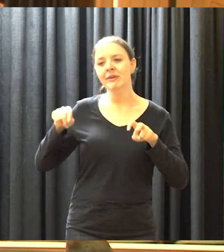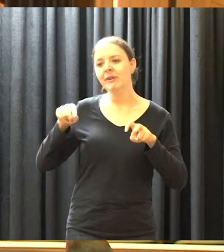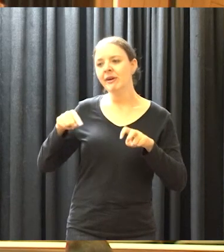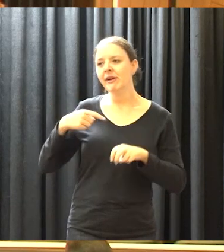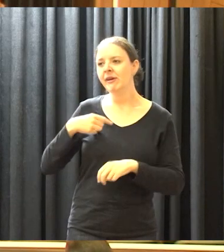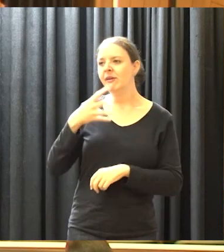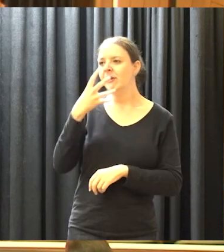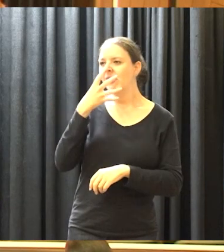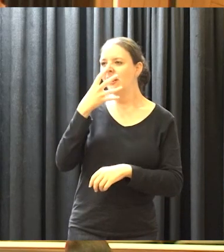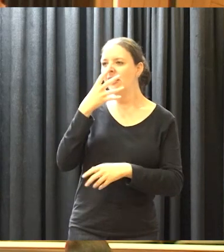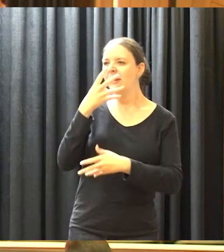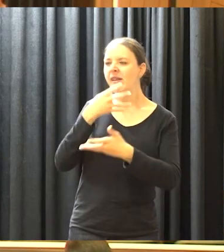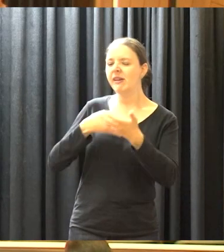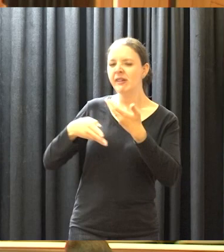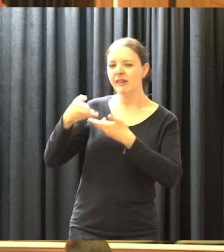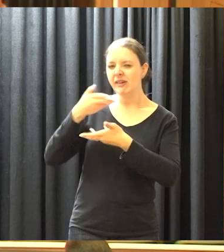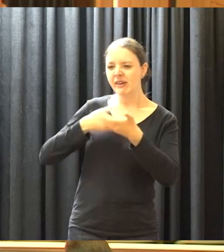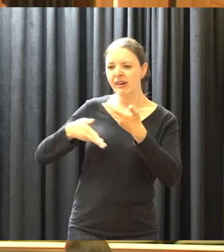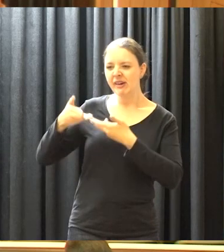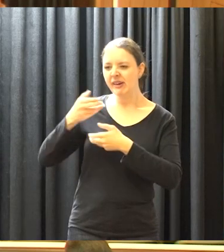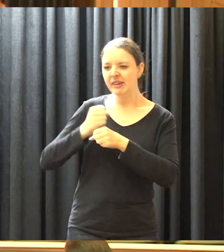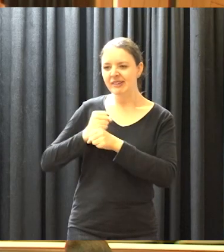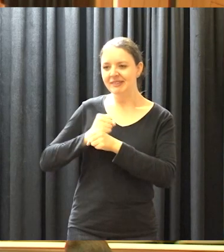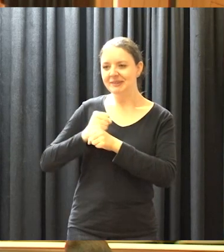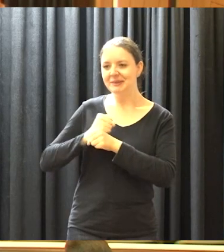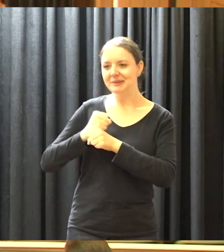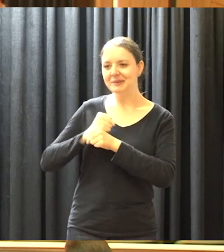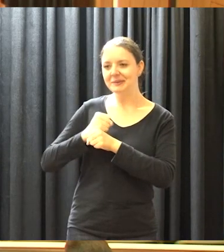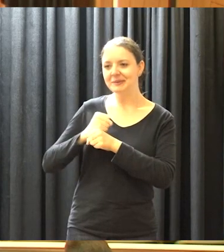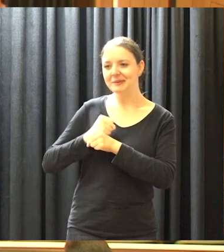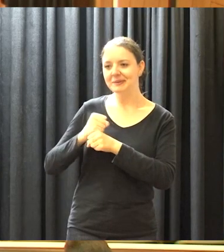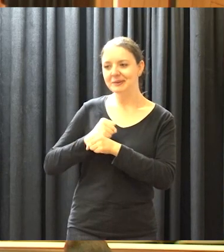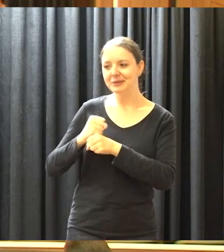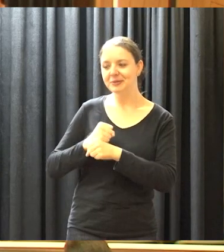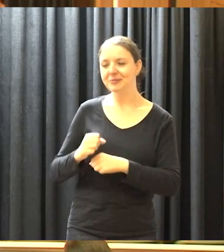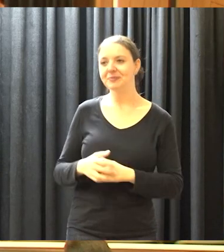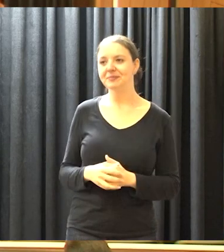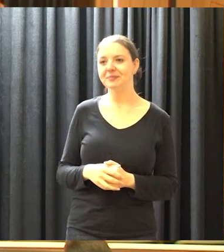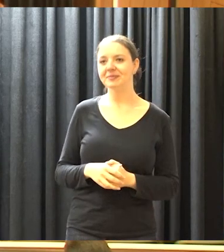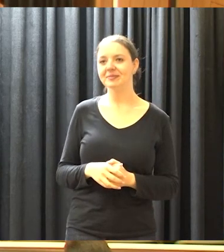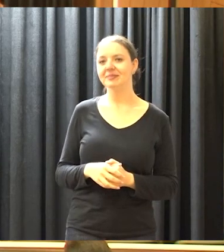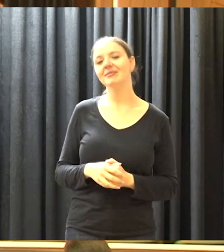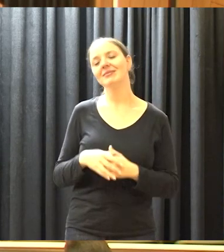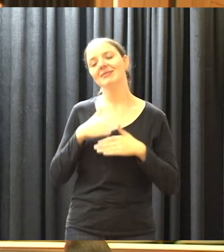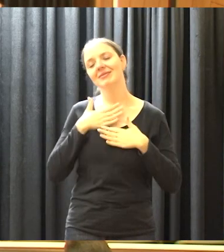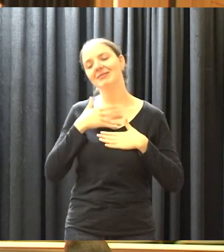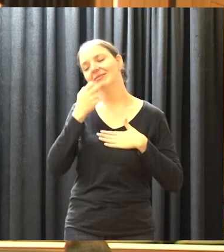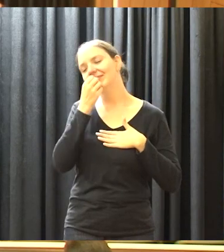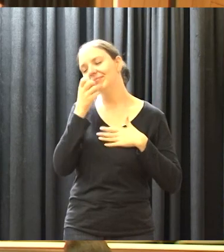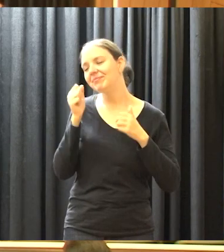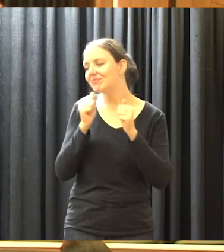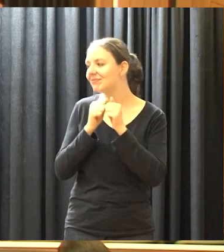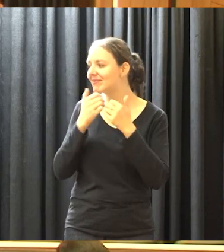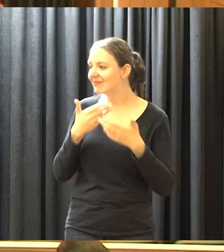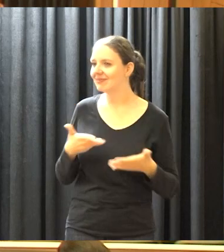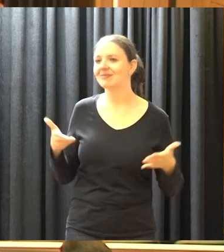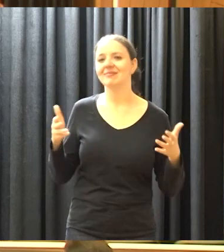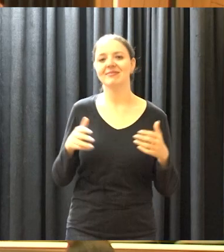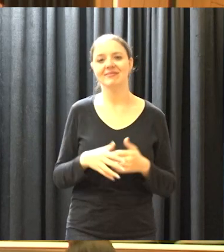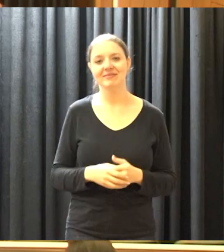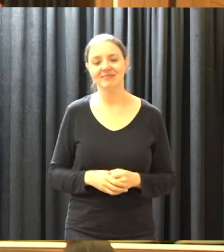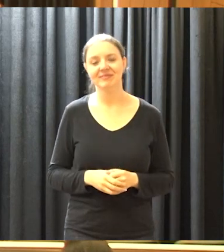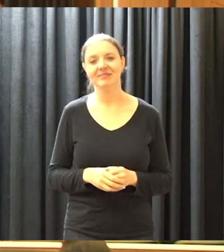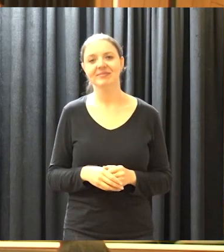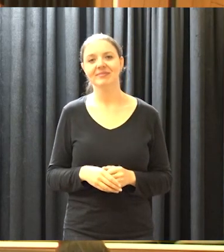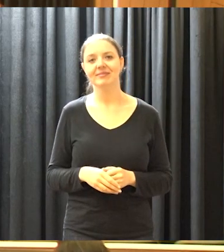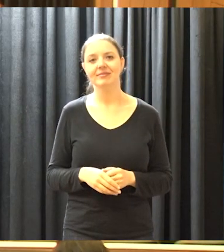tenho convivido, né, já há bastante tempo, e é muito bom estar com vocês. Então, eu